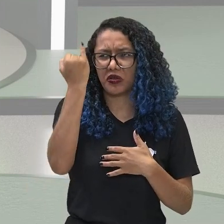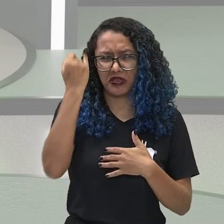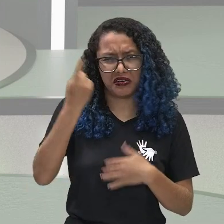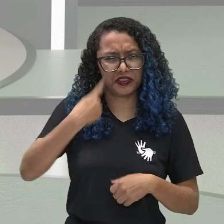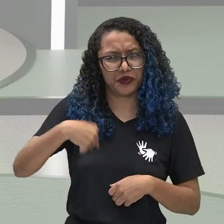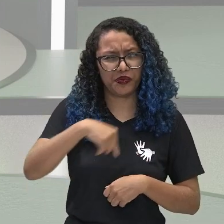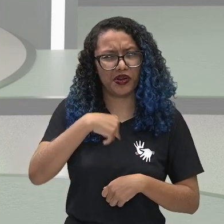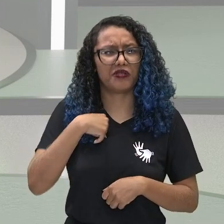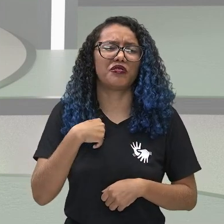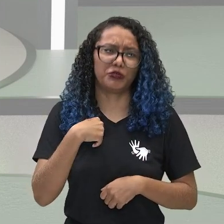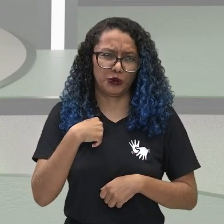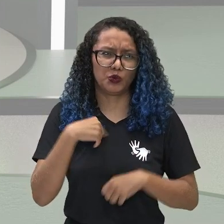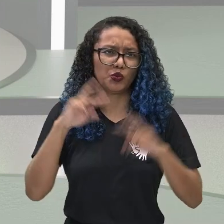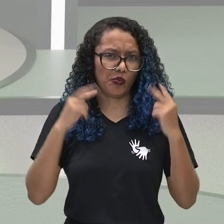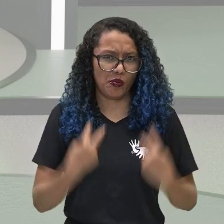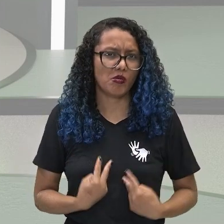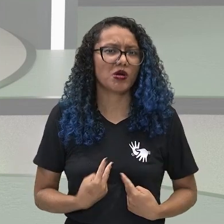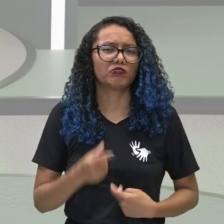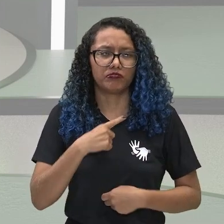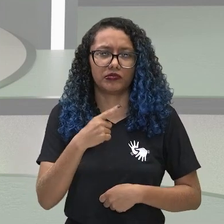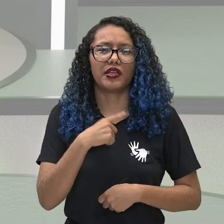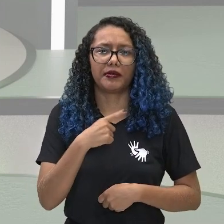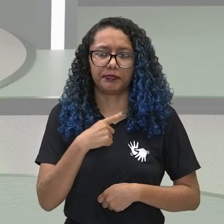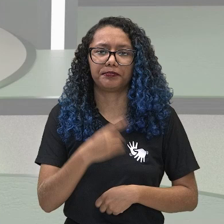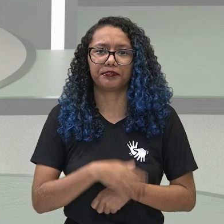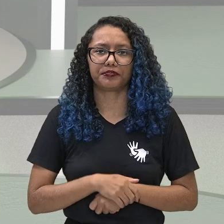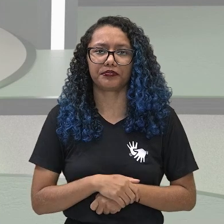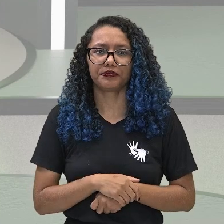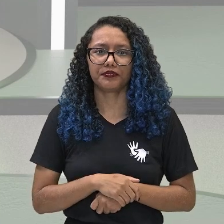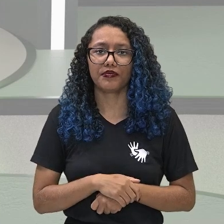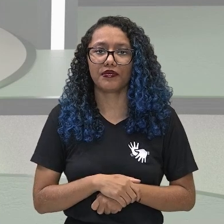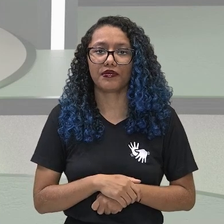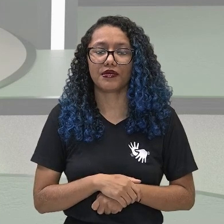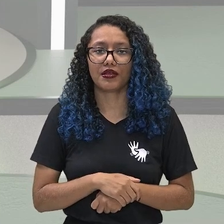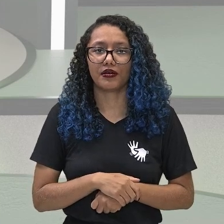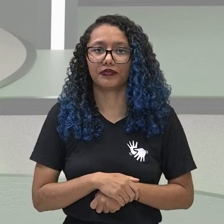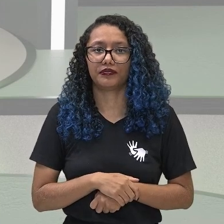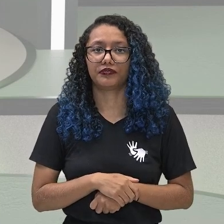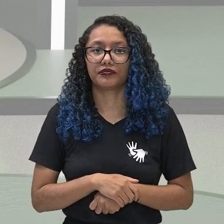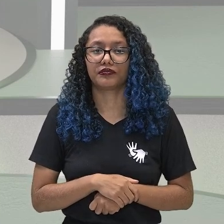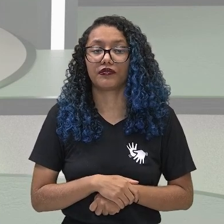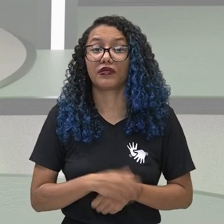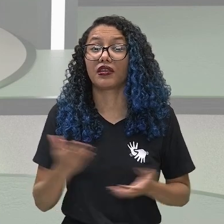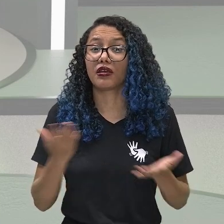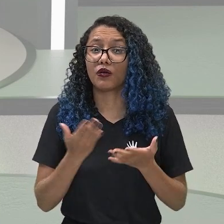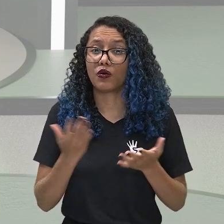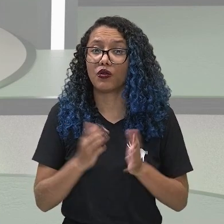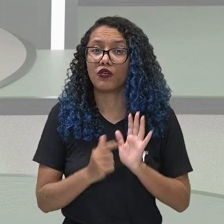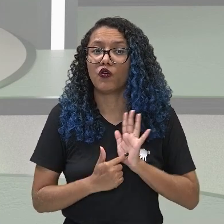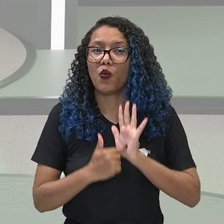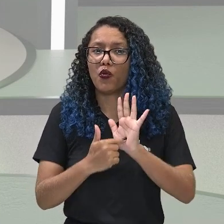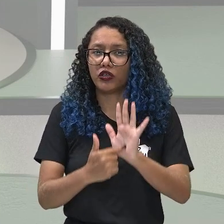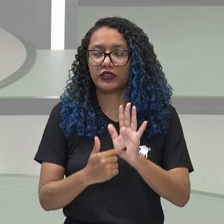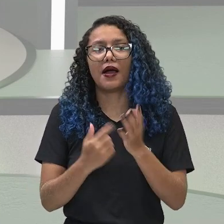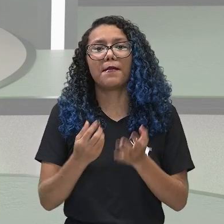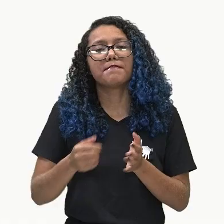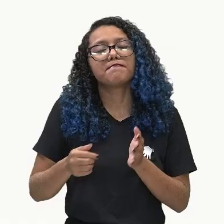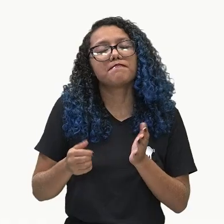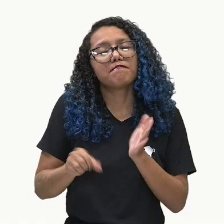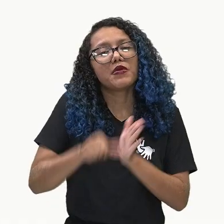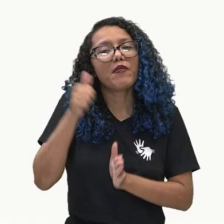do ser humano, certo? Vamos ver as substâncias